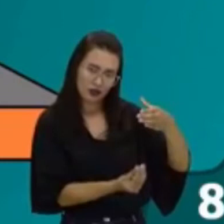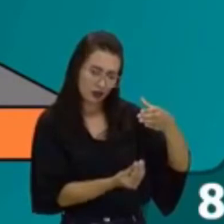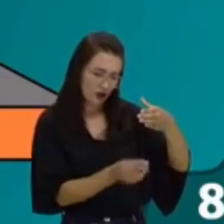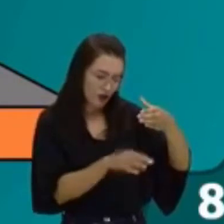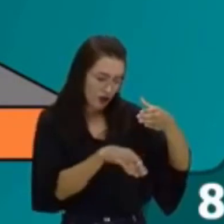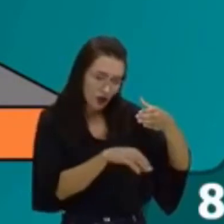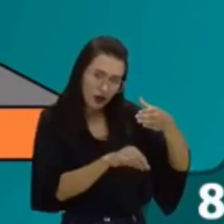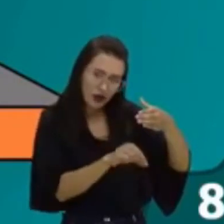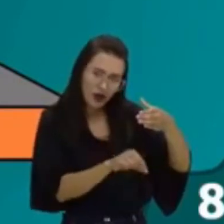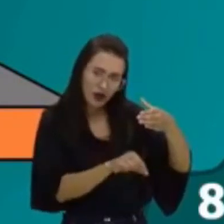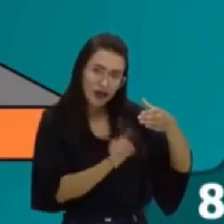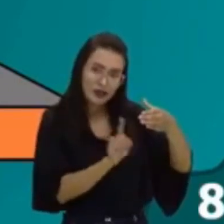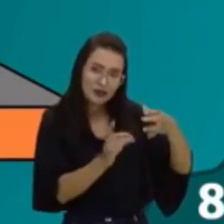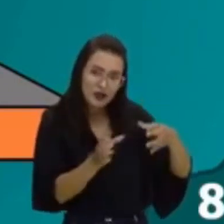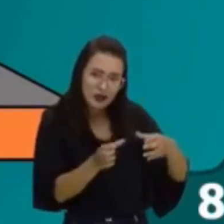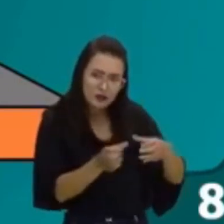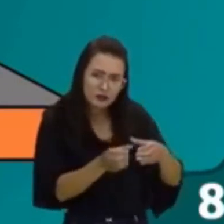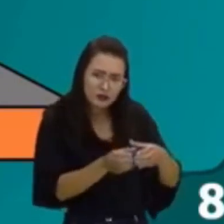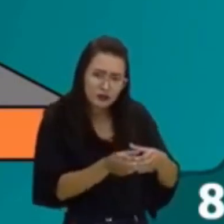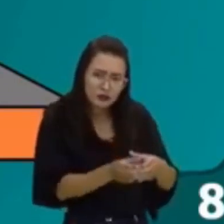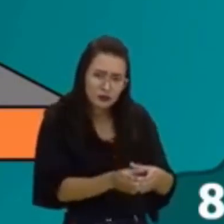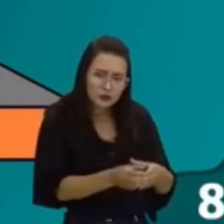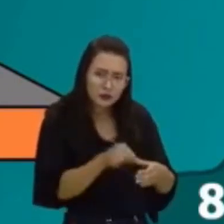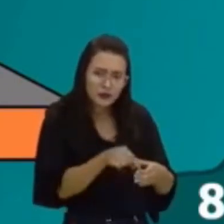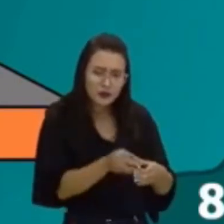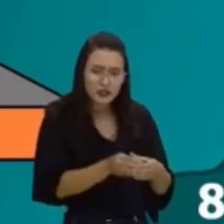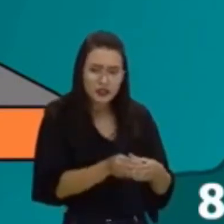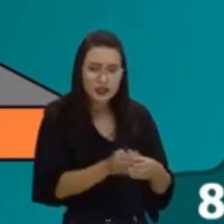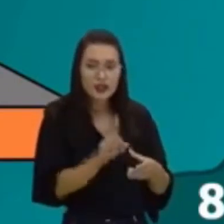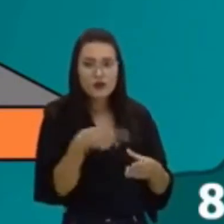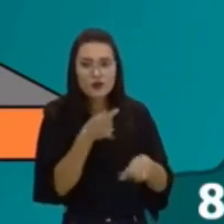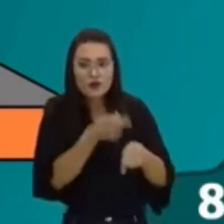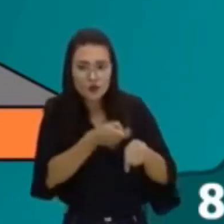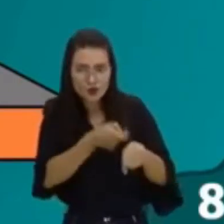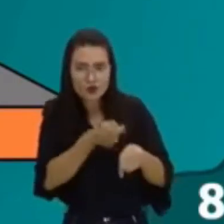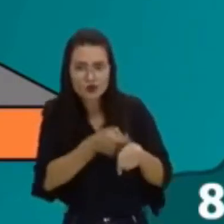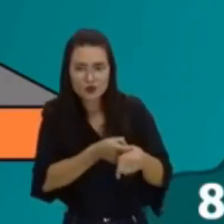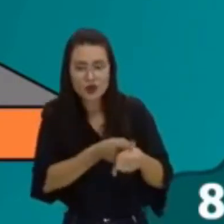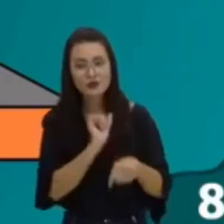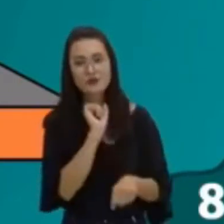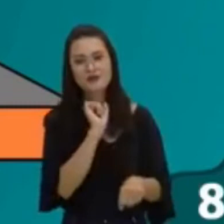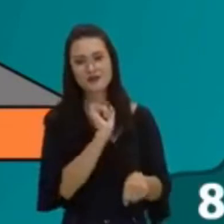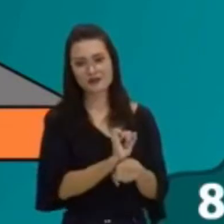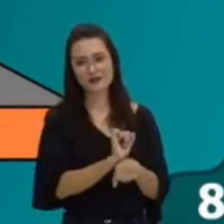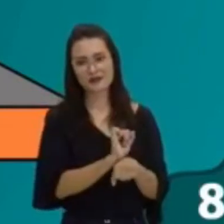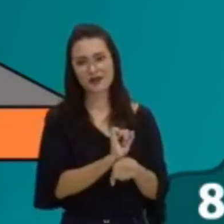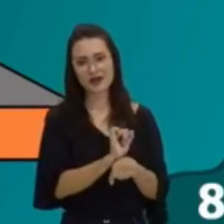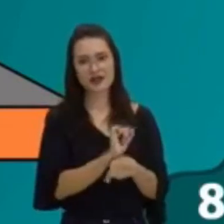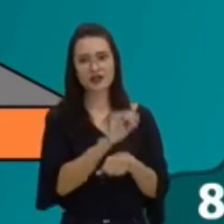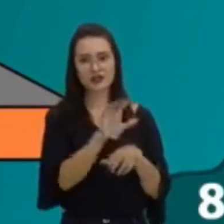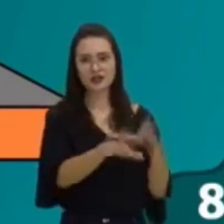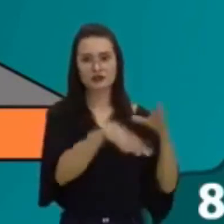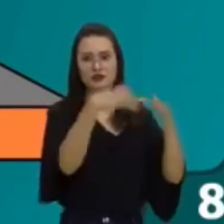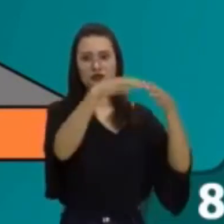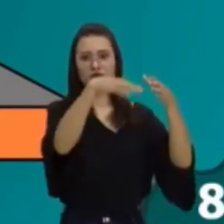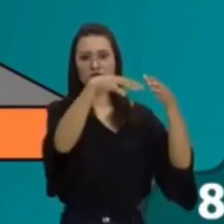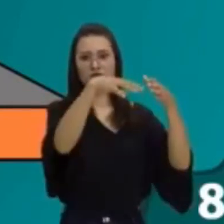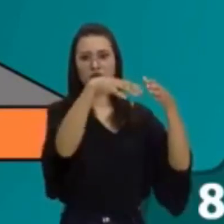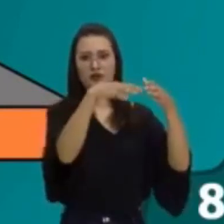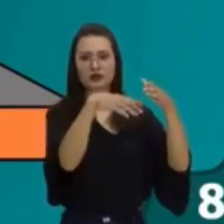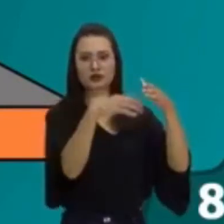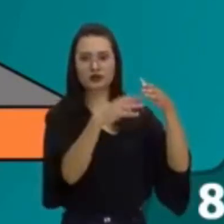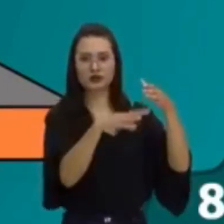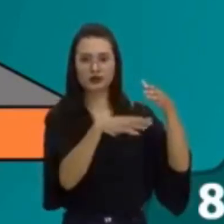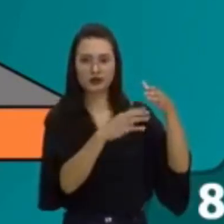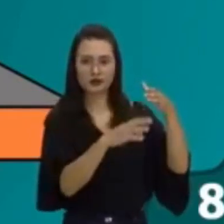É isso que é decantação. Quando as partículas sólidas, elas param de flutuar e se depositam